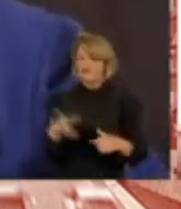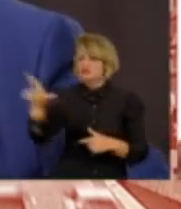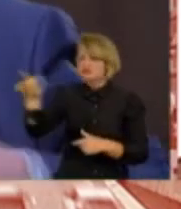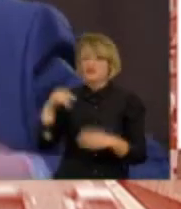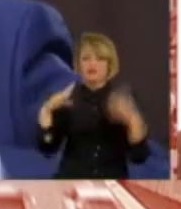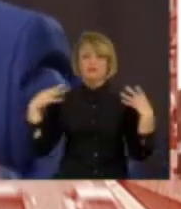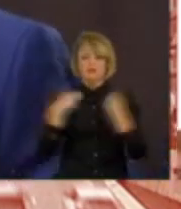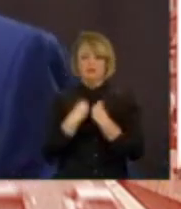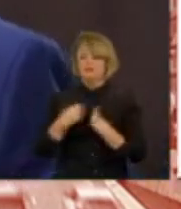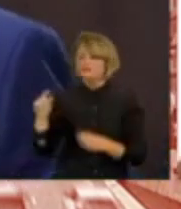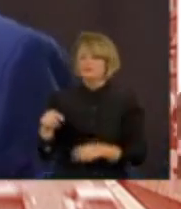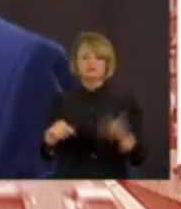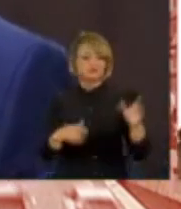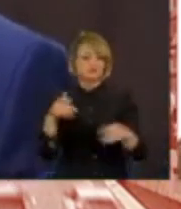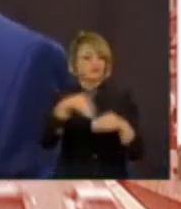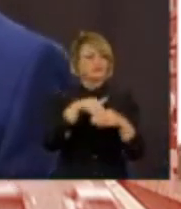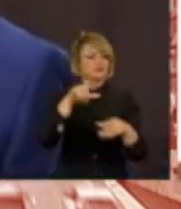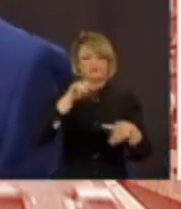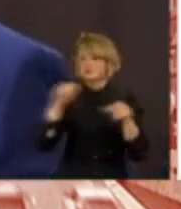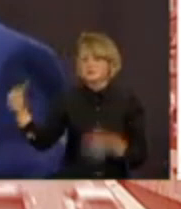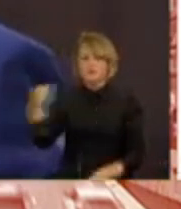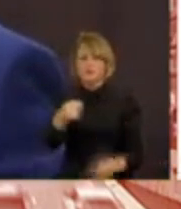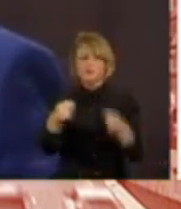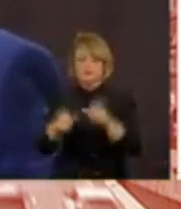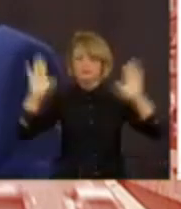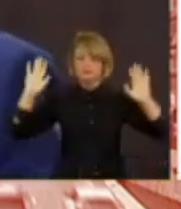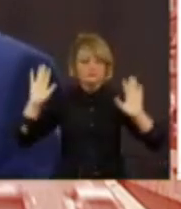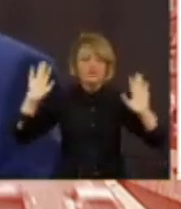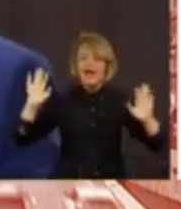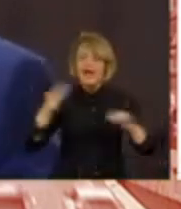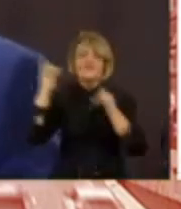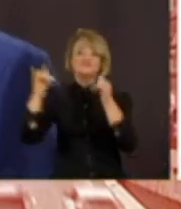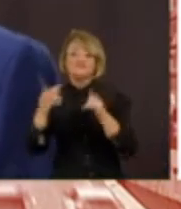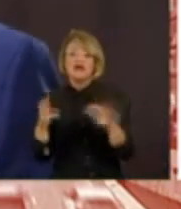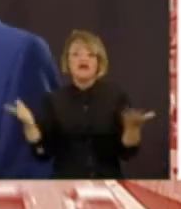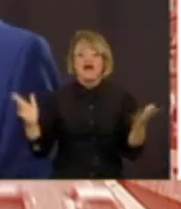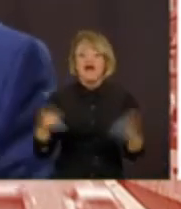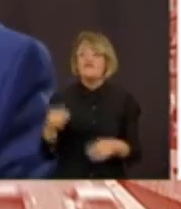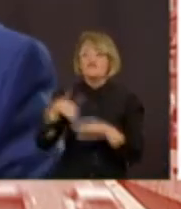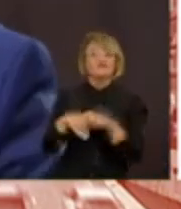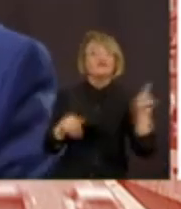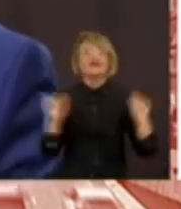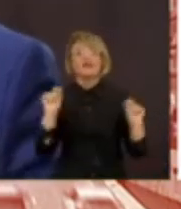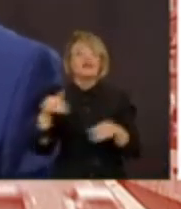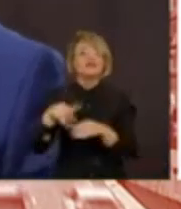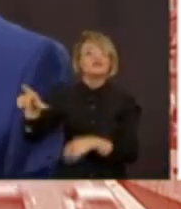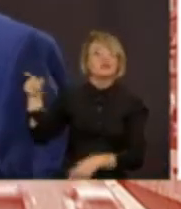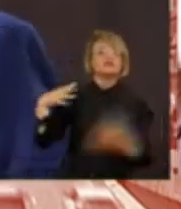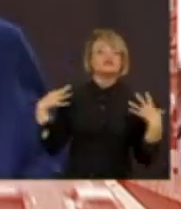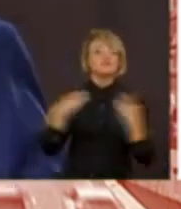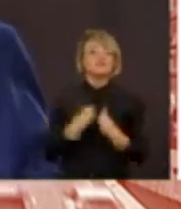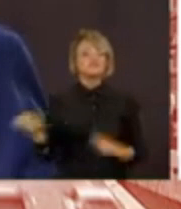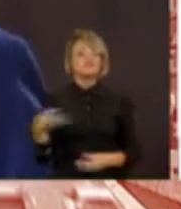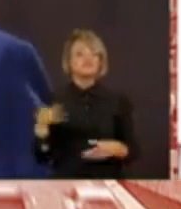exemplo. Porque há possibilidade, sim. Porque aquela pergunta, Thalita, que tem que ser feita é: o Supremo tem que ser, por exemplo, uma